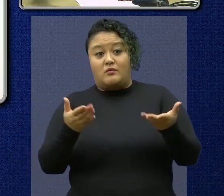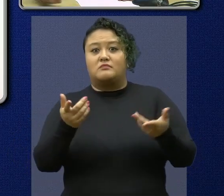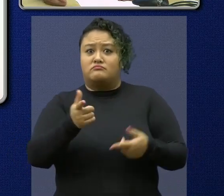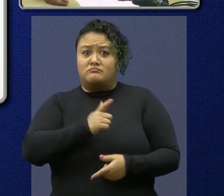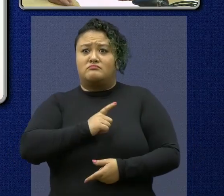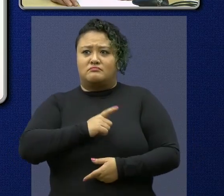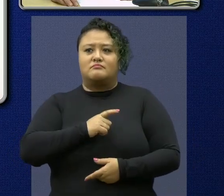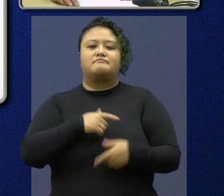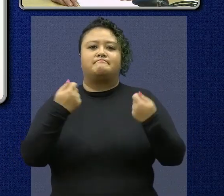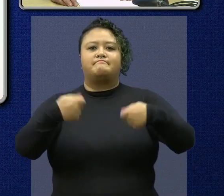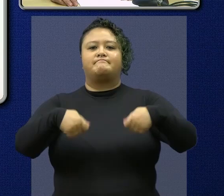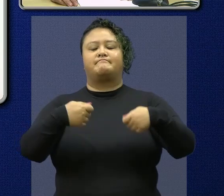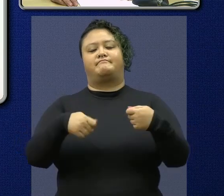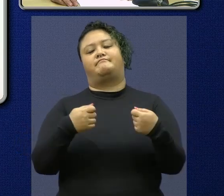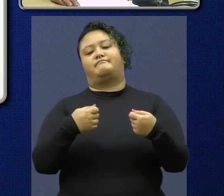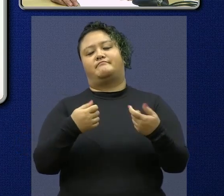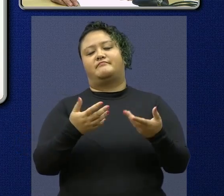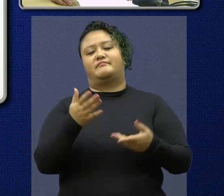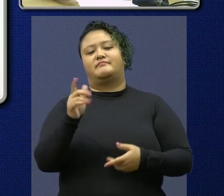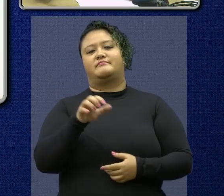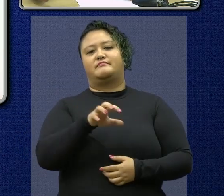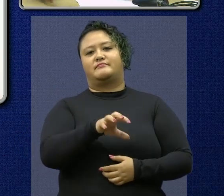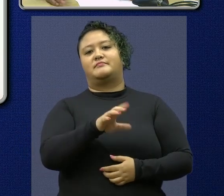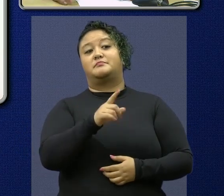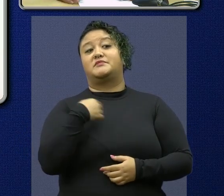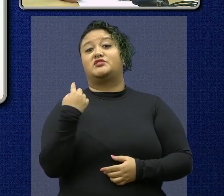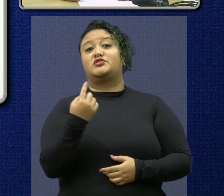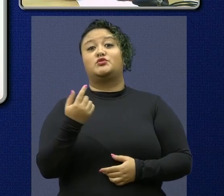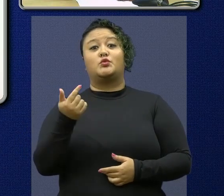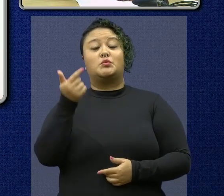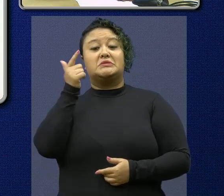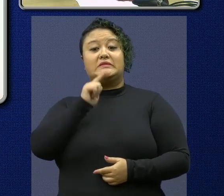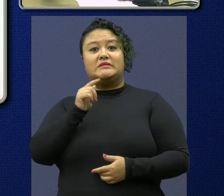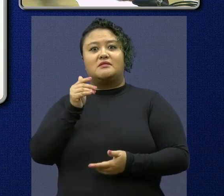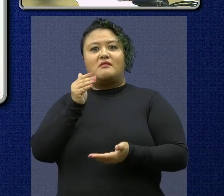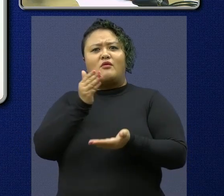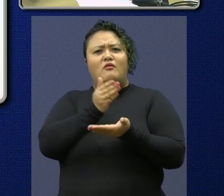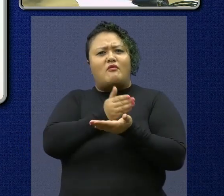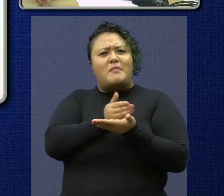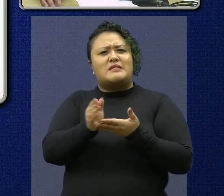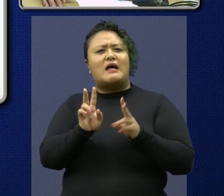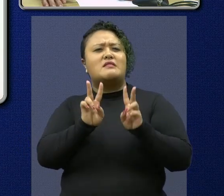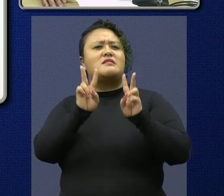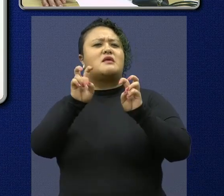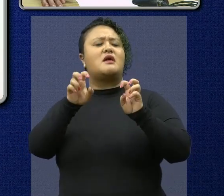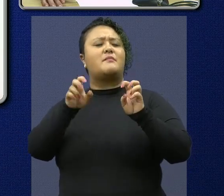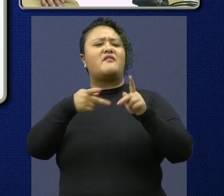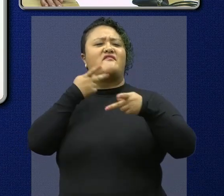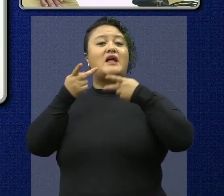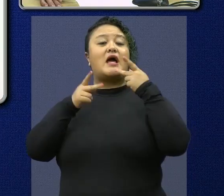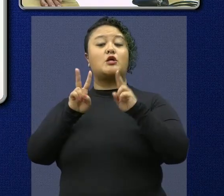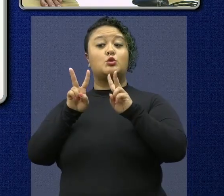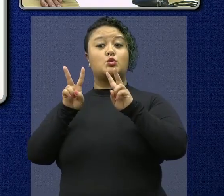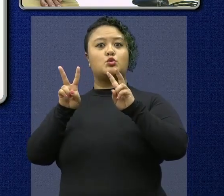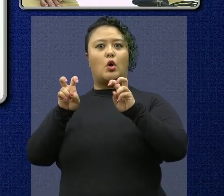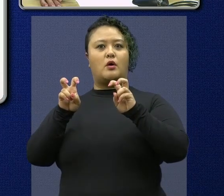são tão necessárias para que a gente consiga minimamente começar a falar, pelo menos, sobre o assunto.